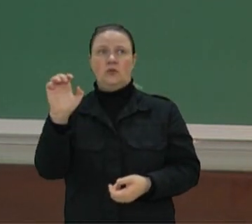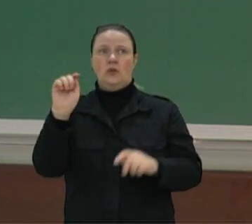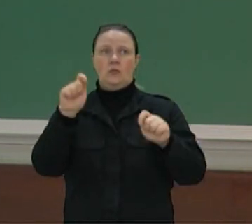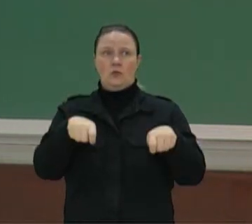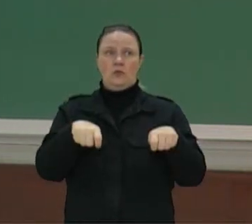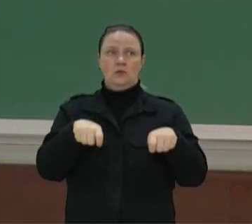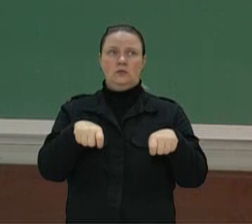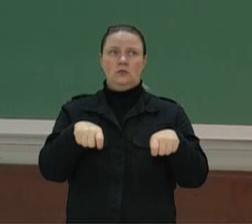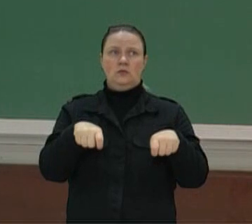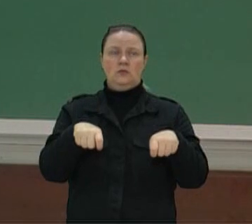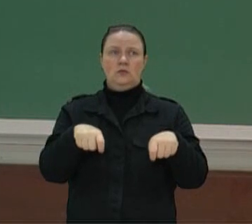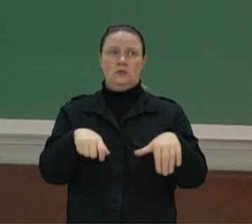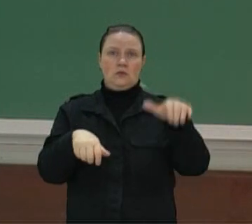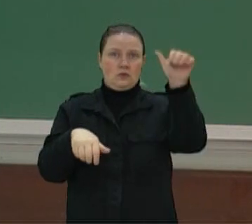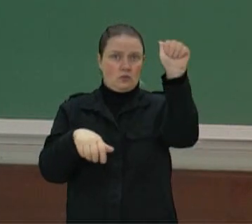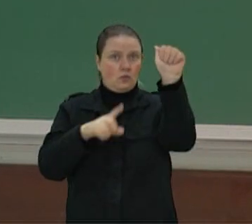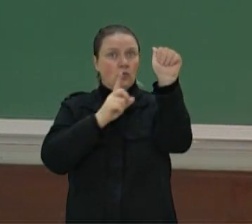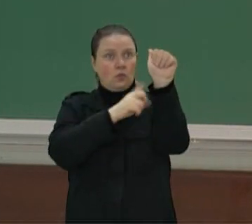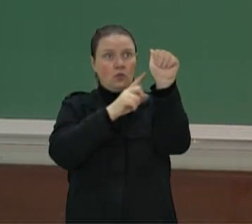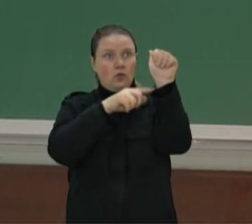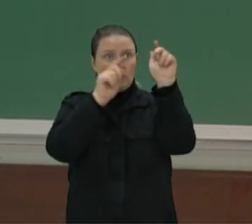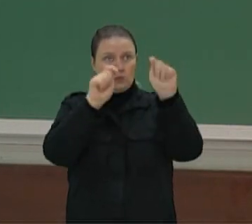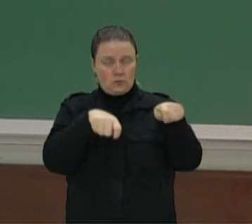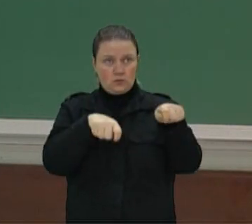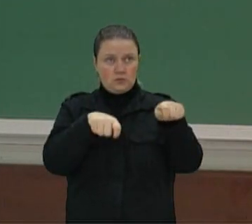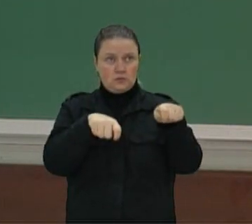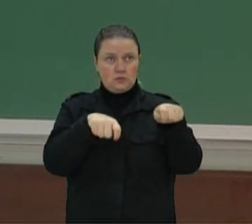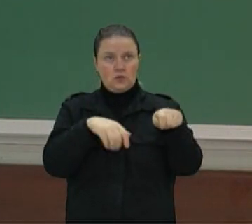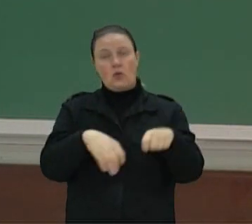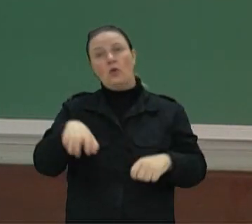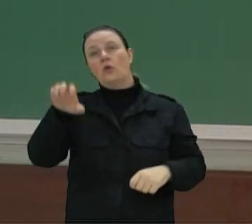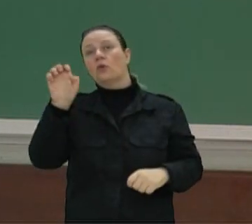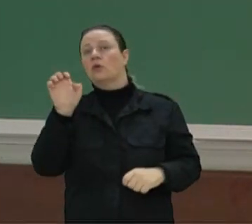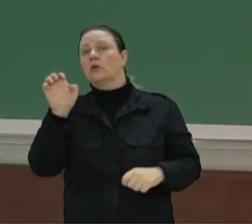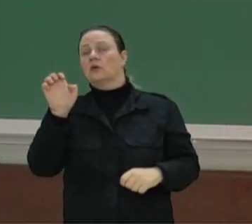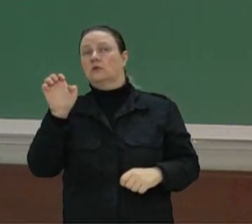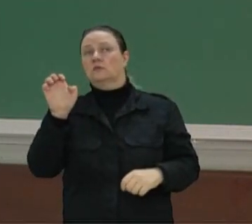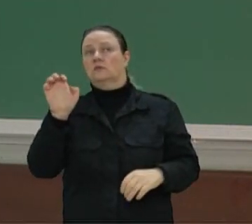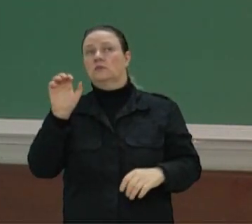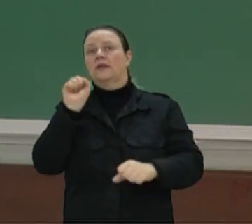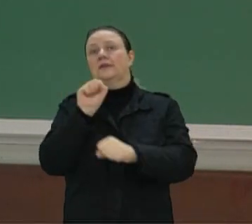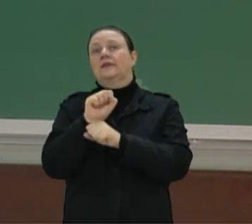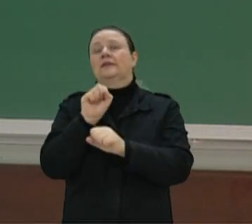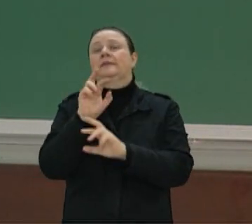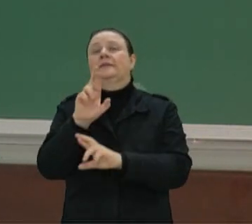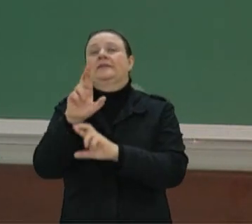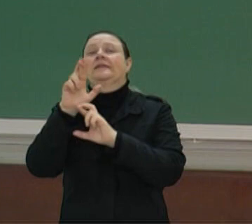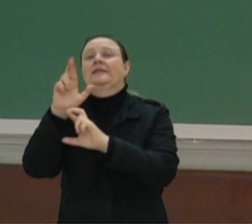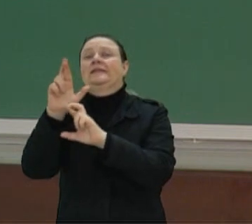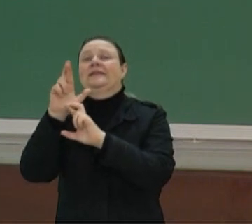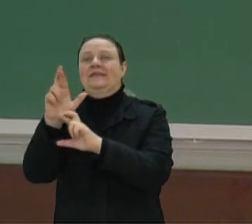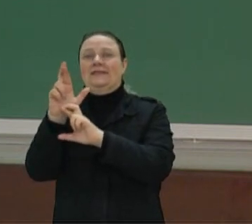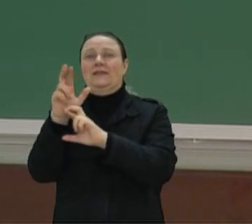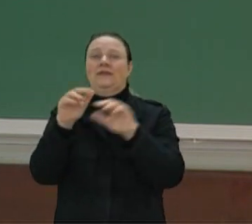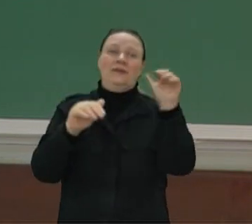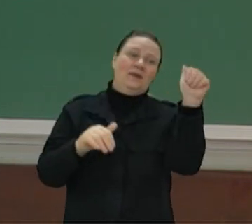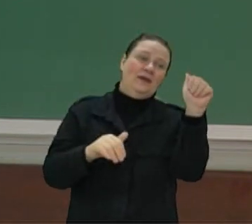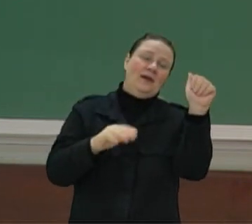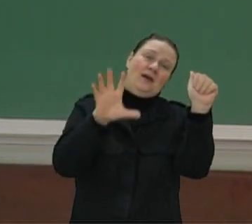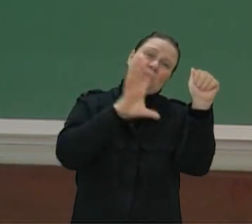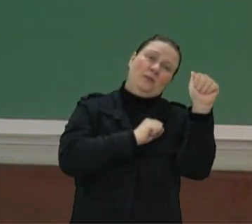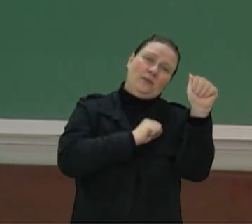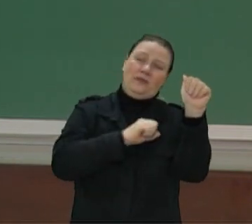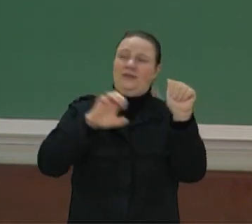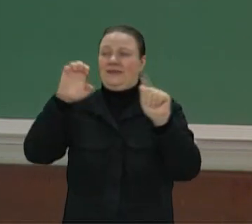então, ser o item A de amor ou o item E de esperança. Eu gosto dos dois, eu gosto de amor e gosto